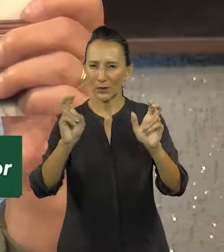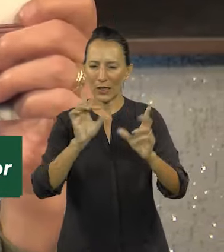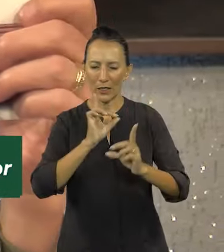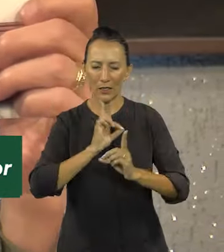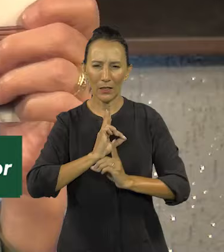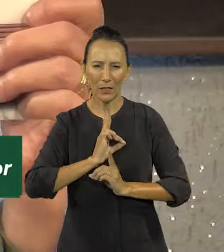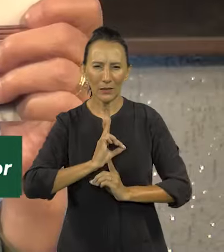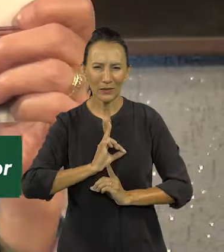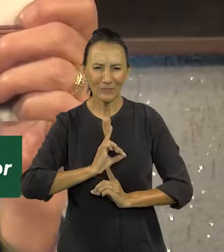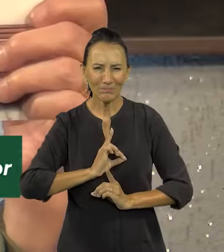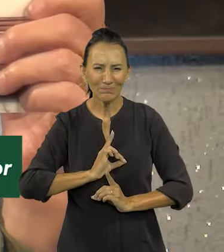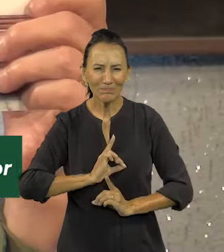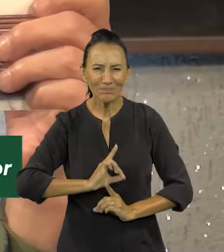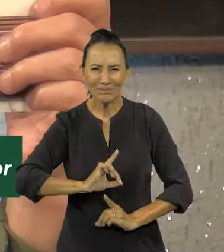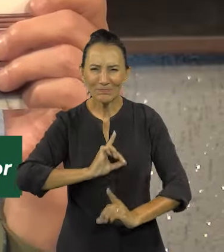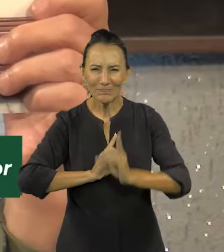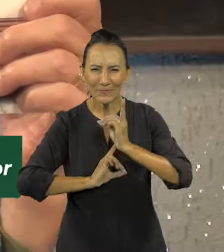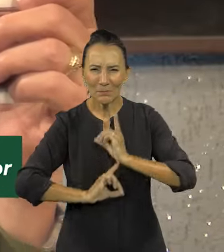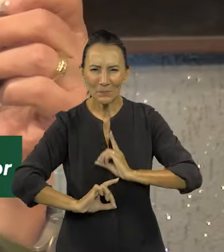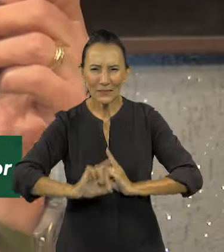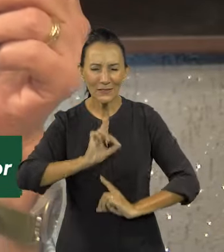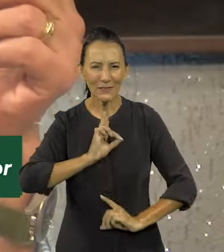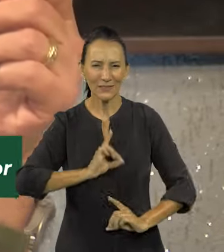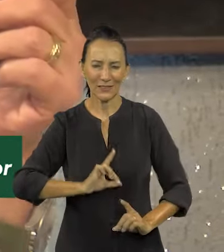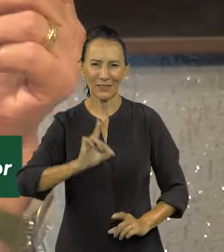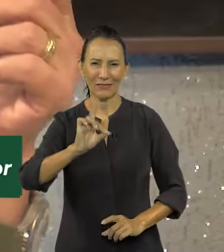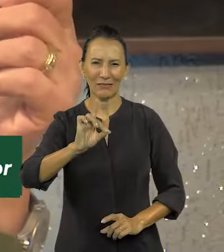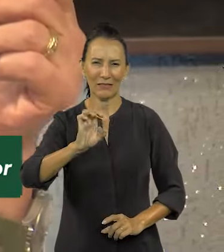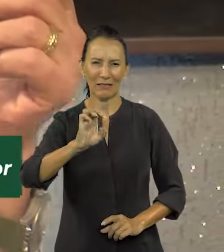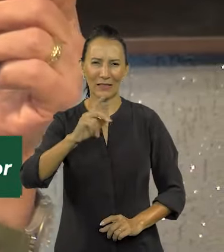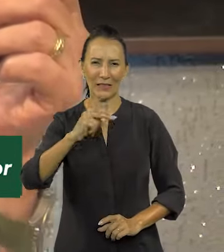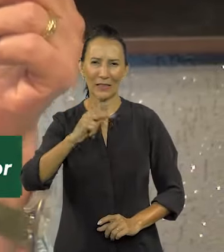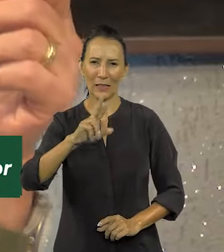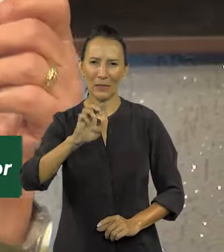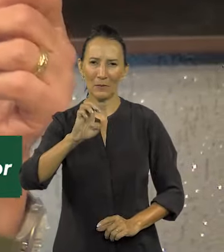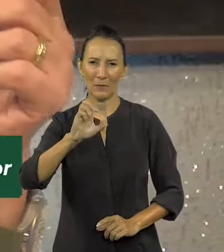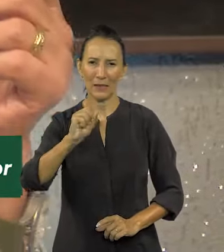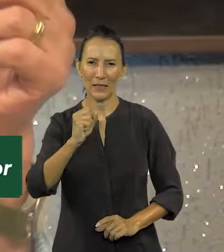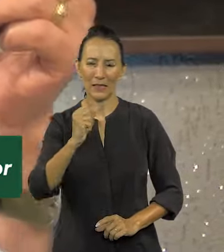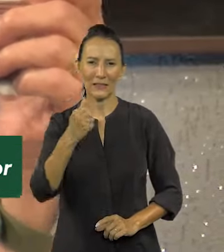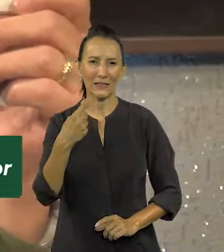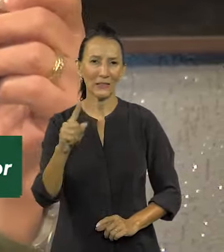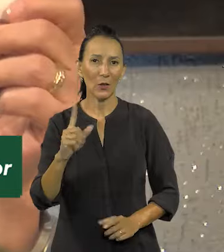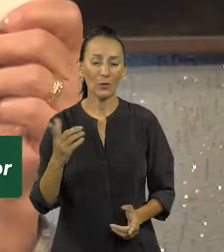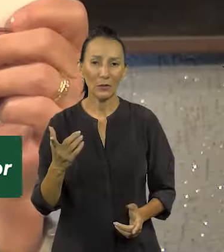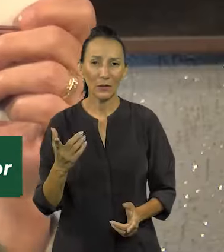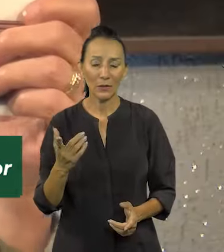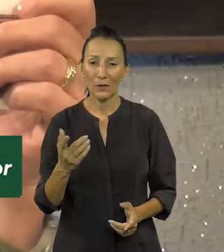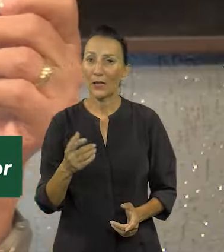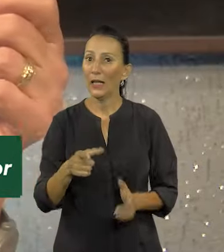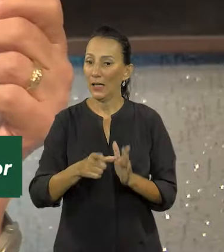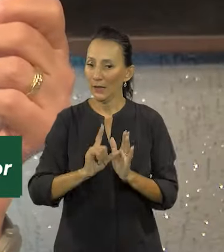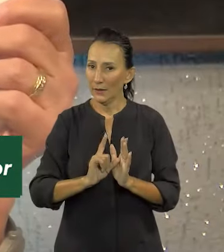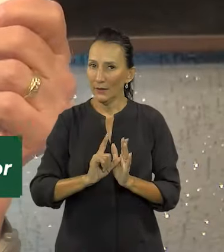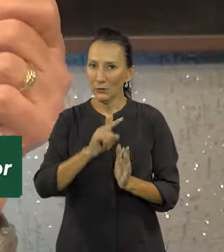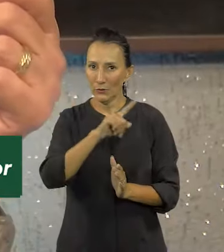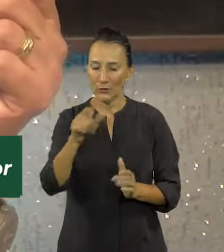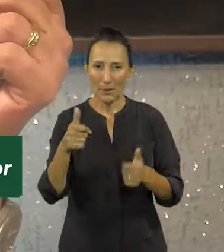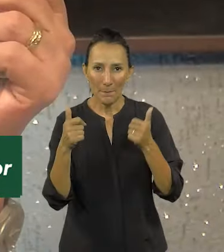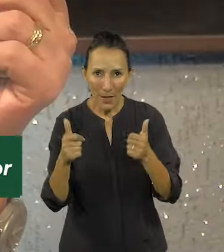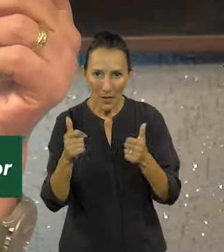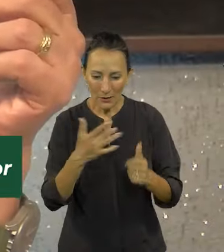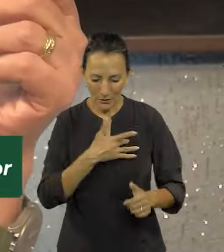estar com depressão antes de estar tem todo mundo ler depois que tá com depressão É como diz um